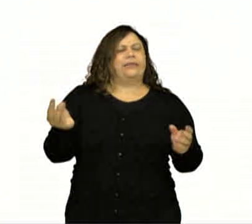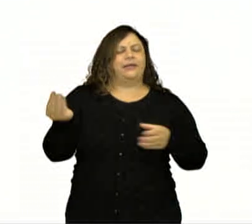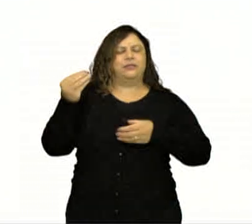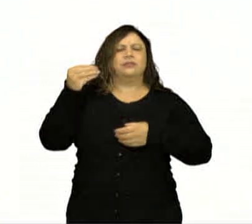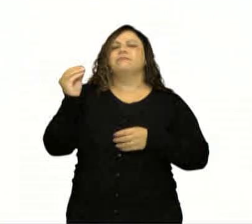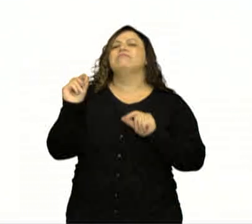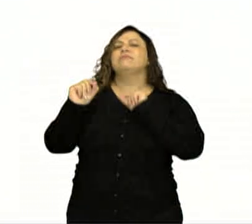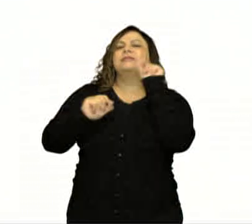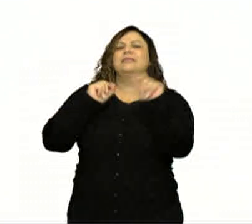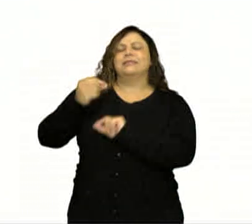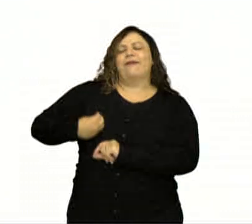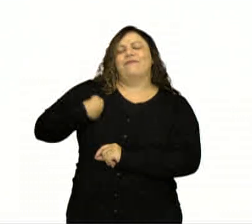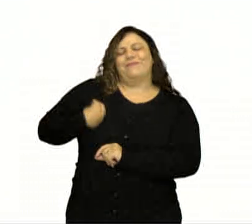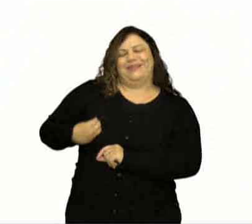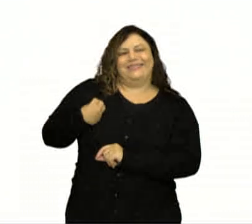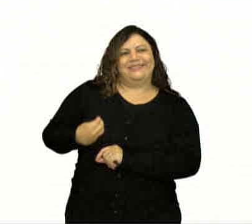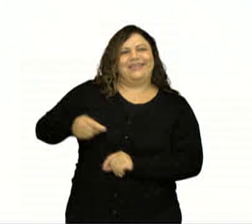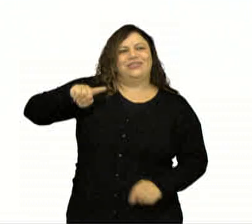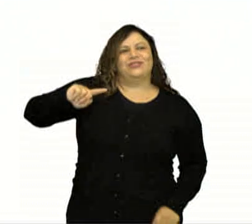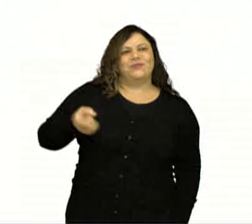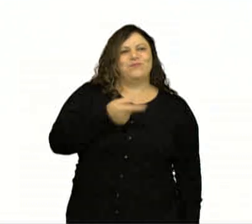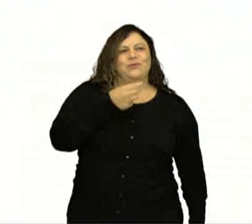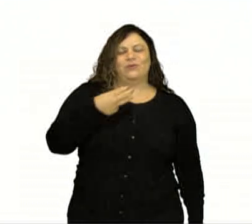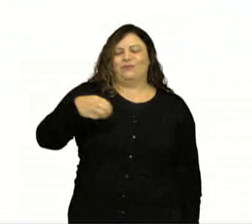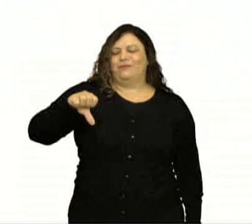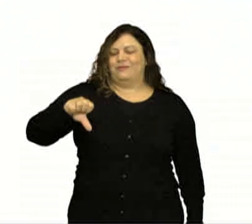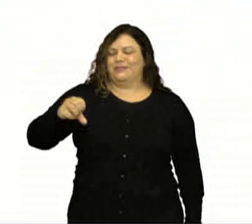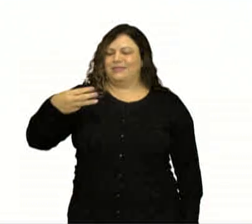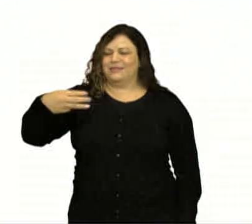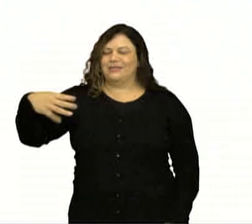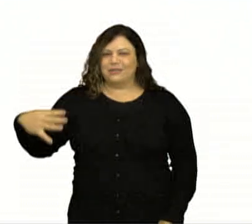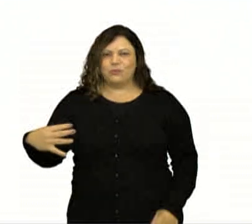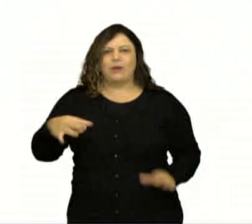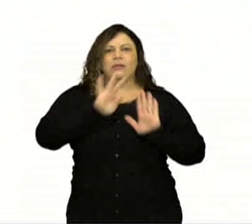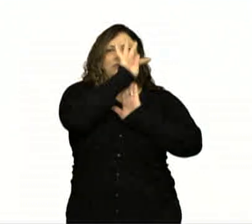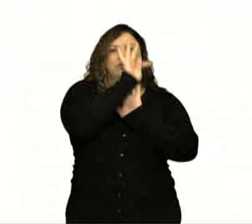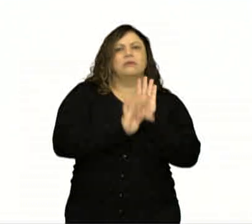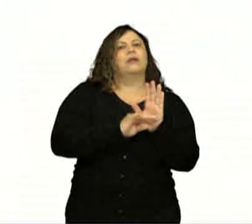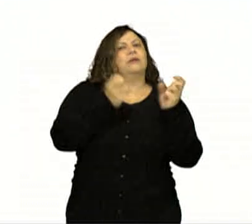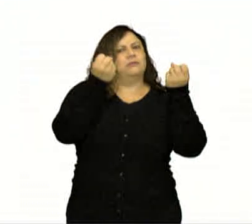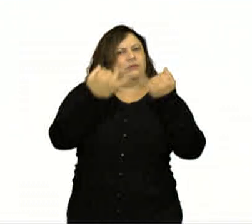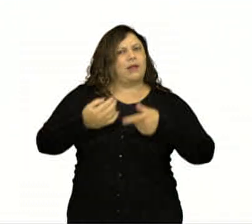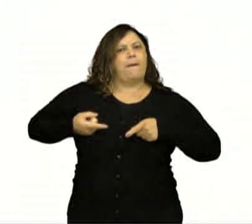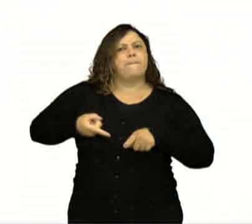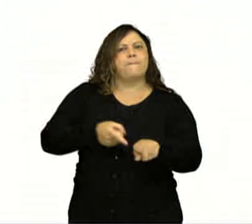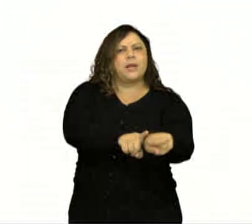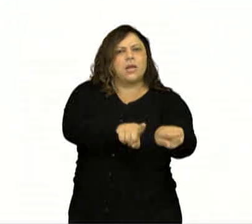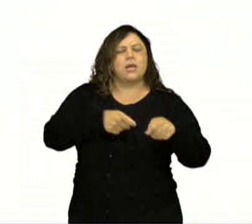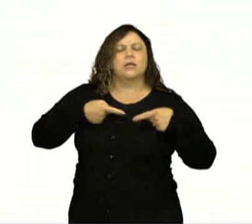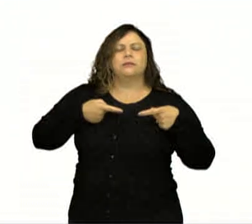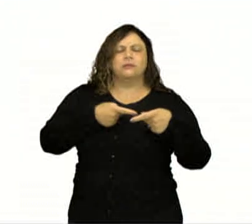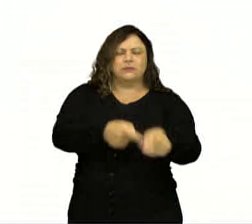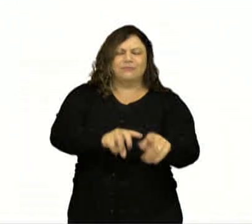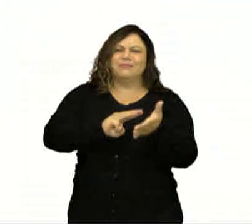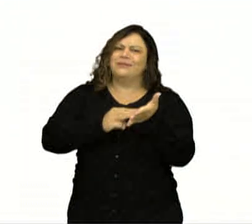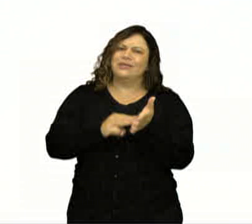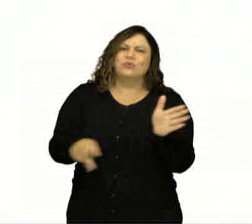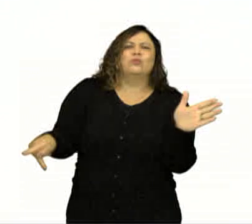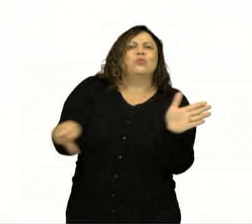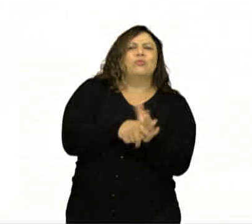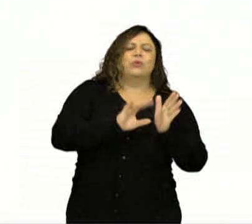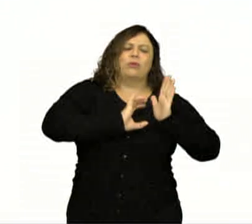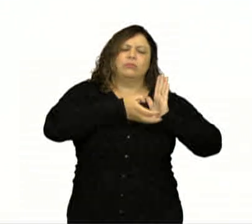Congresso em 1934. Então percebeu que o texto está falando sobre perseguição a membros e funcionários do próprio